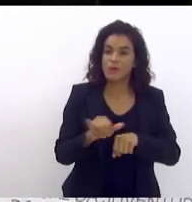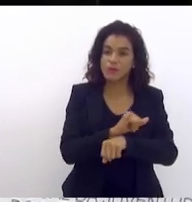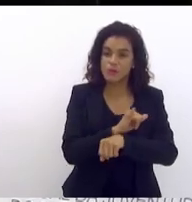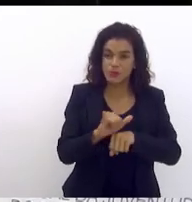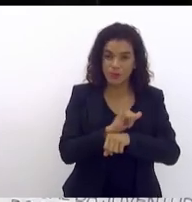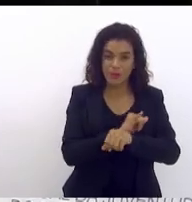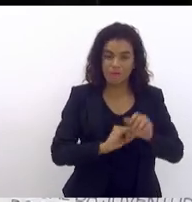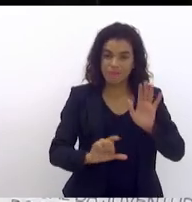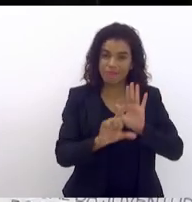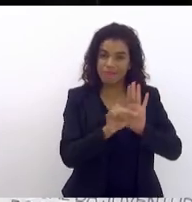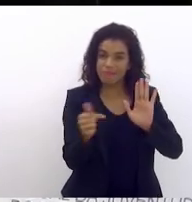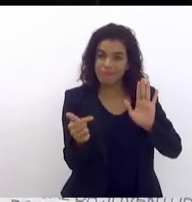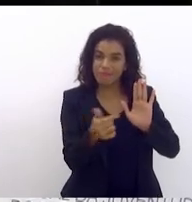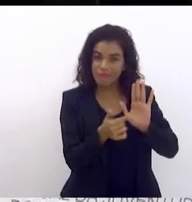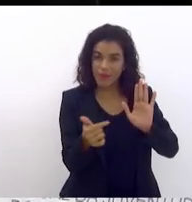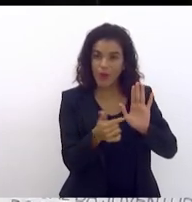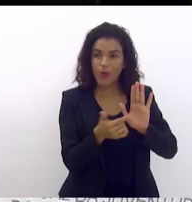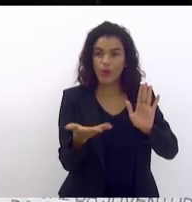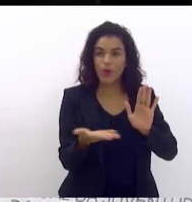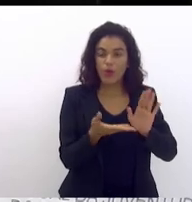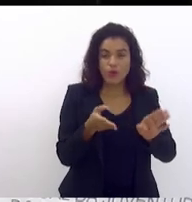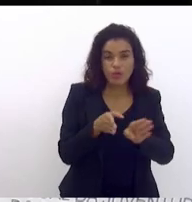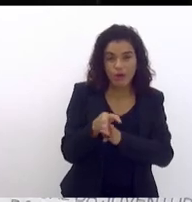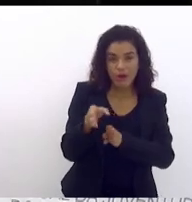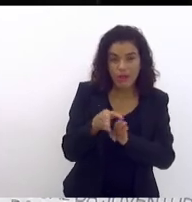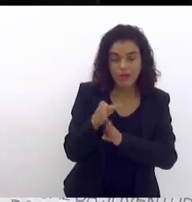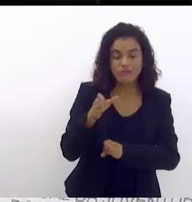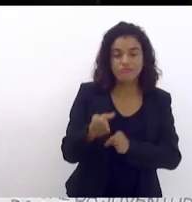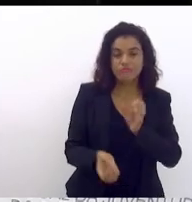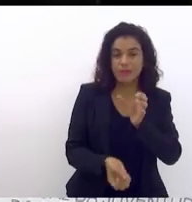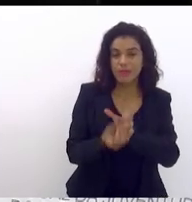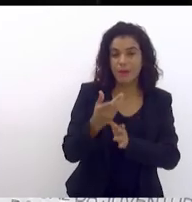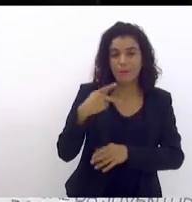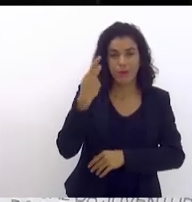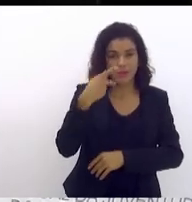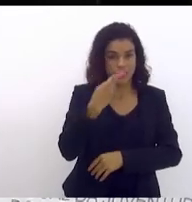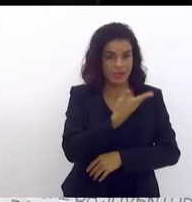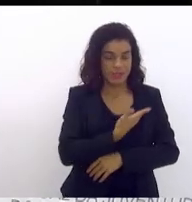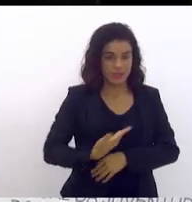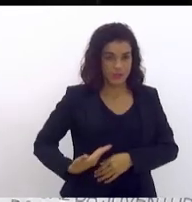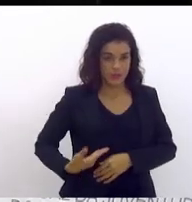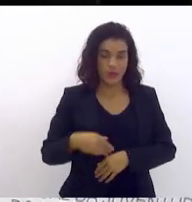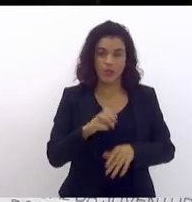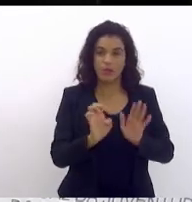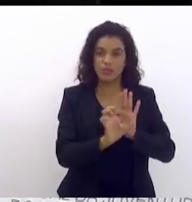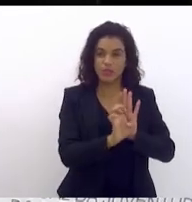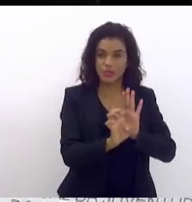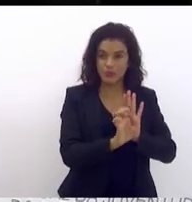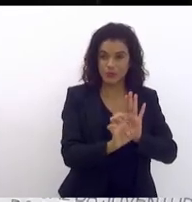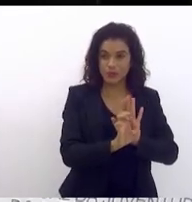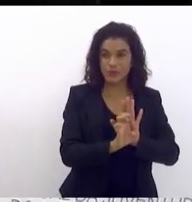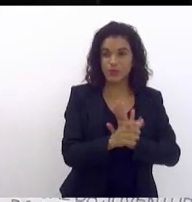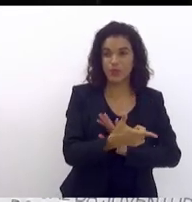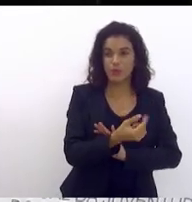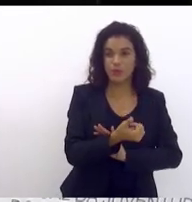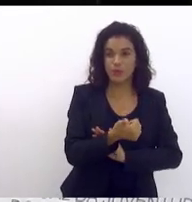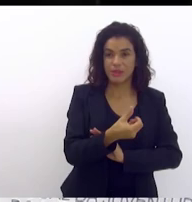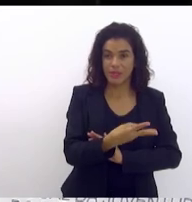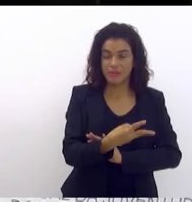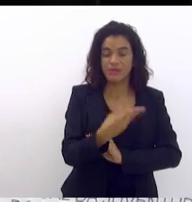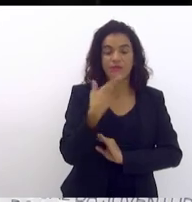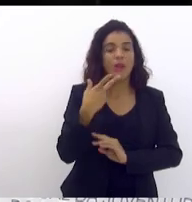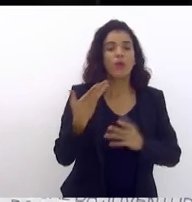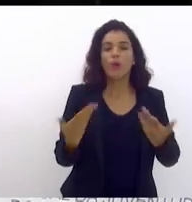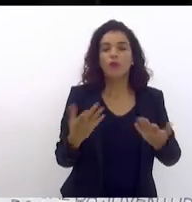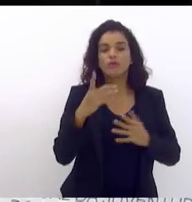hoje é norteia a política nacional de juventude que é o nosso estatuto que vem aí de 2013 ele determina quais são os